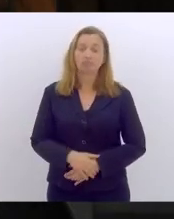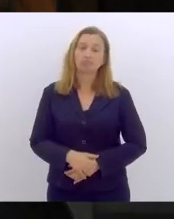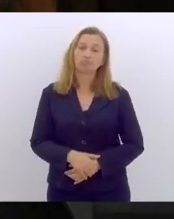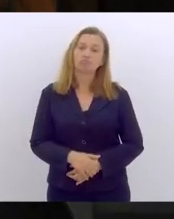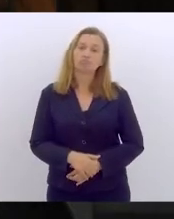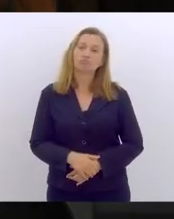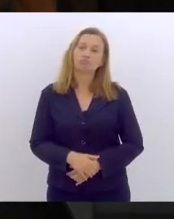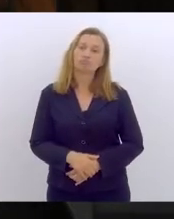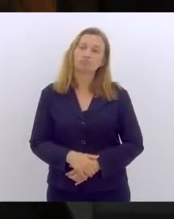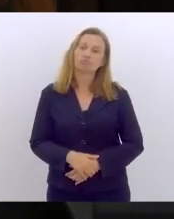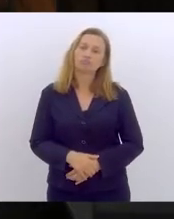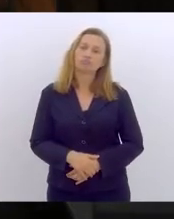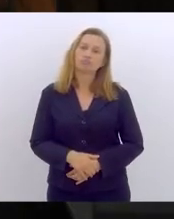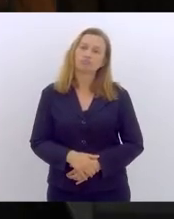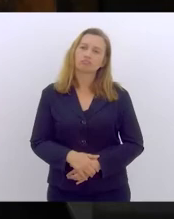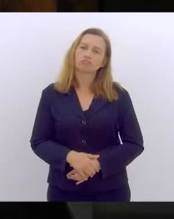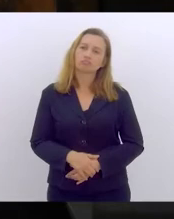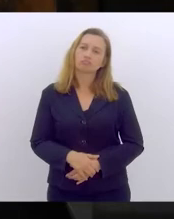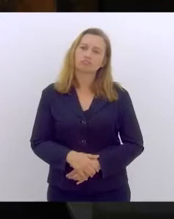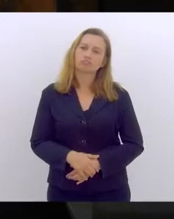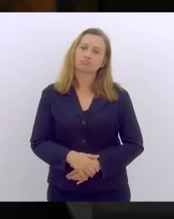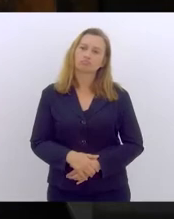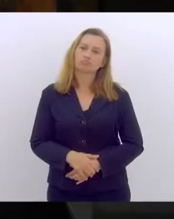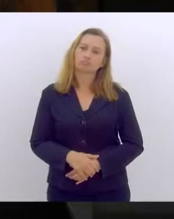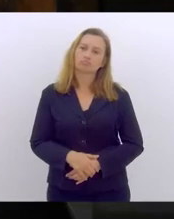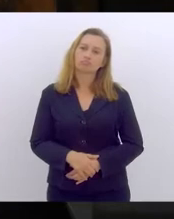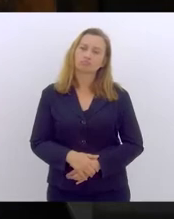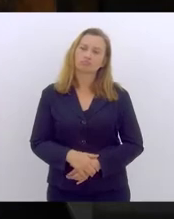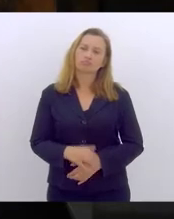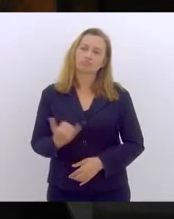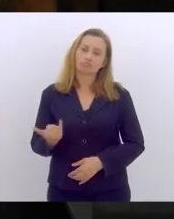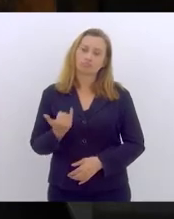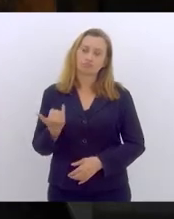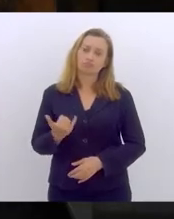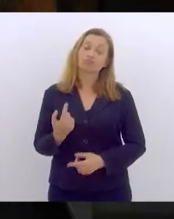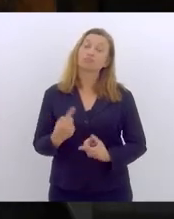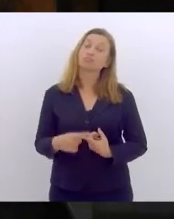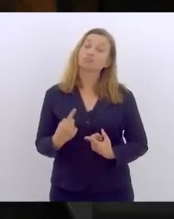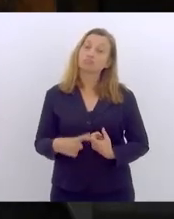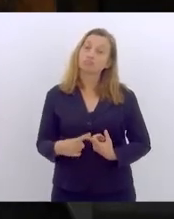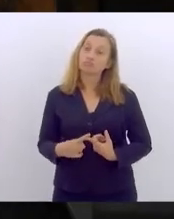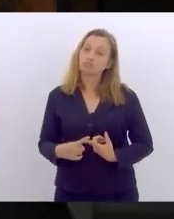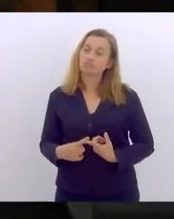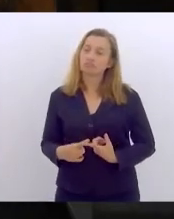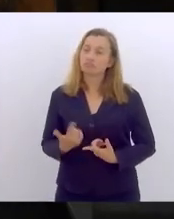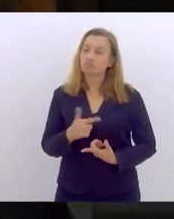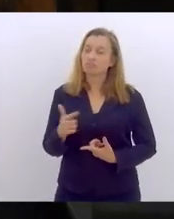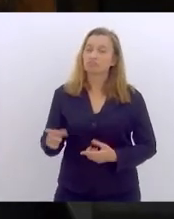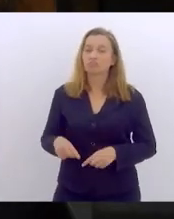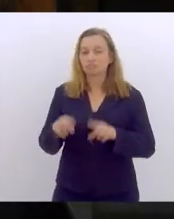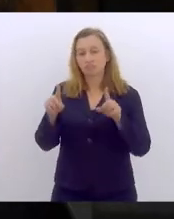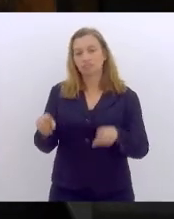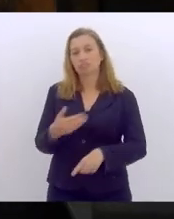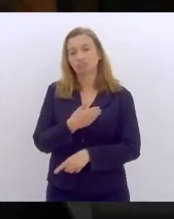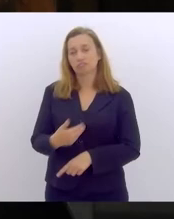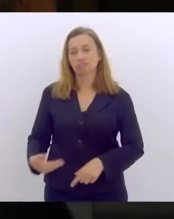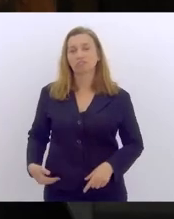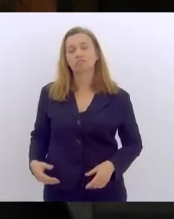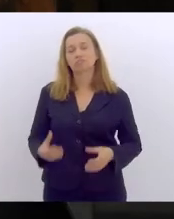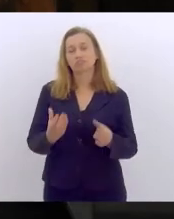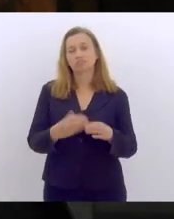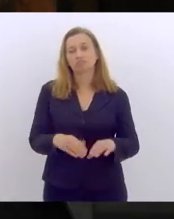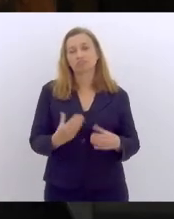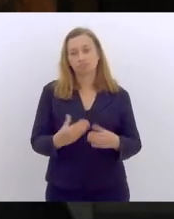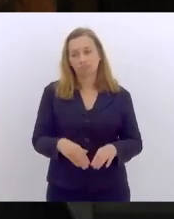é profundamente relevante, porque sem um funcionário público